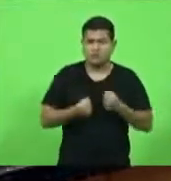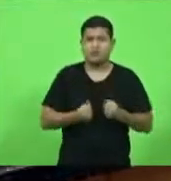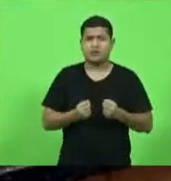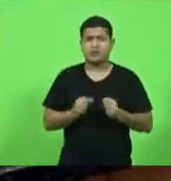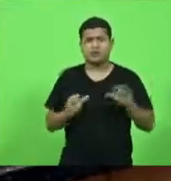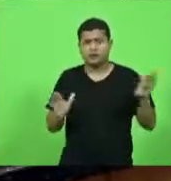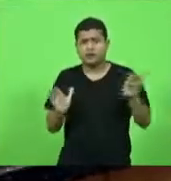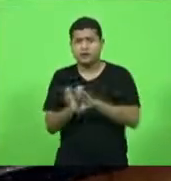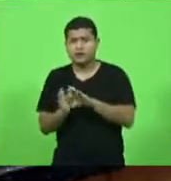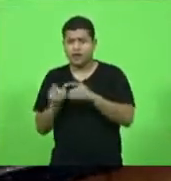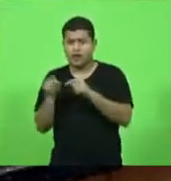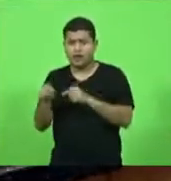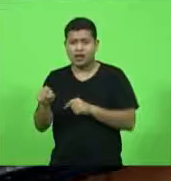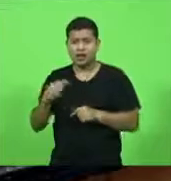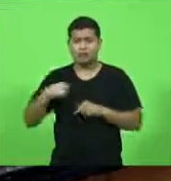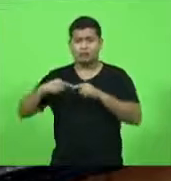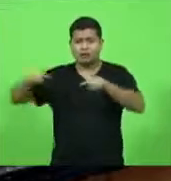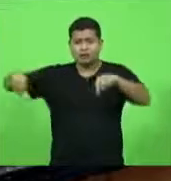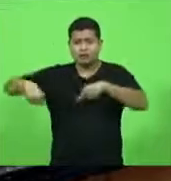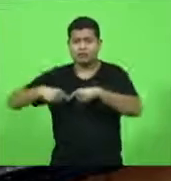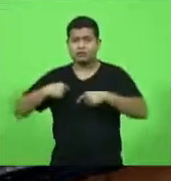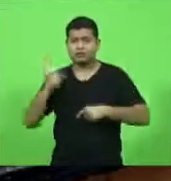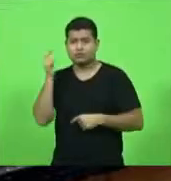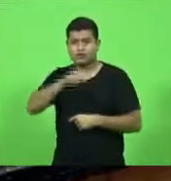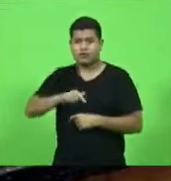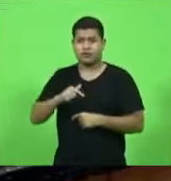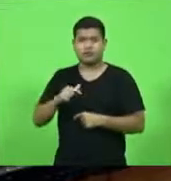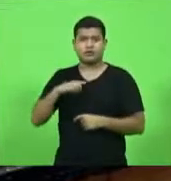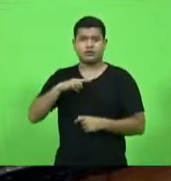e descarregar aquilo que estava em vistas.